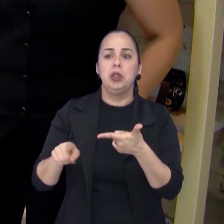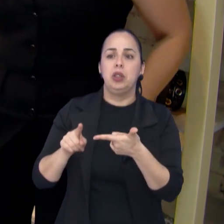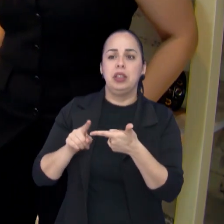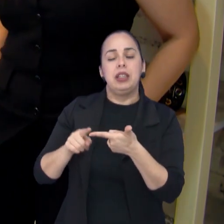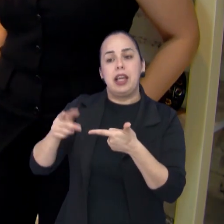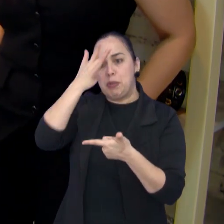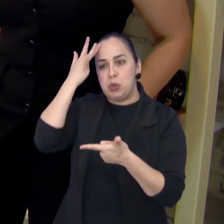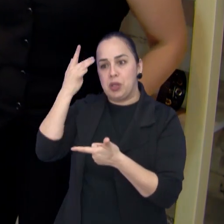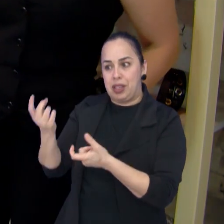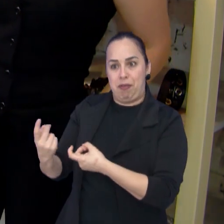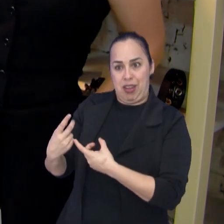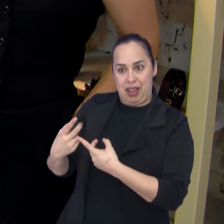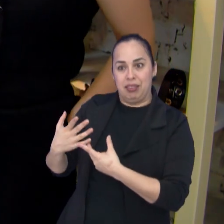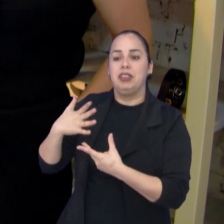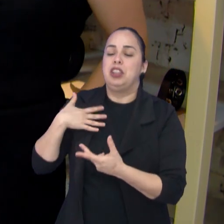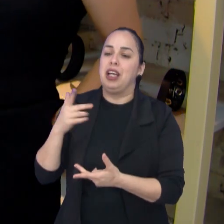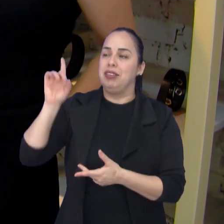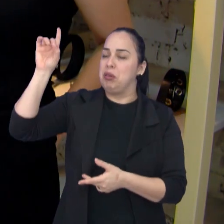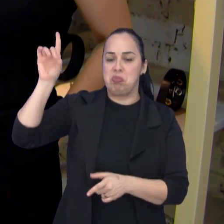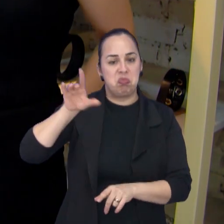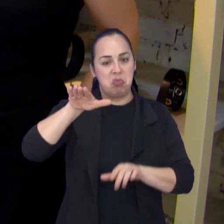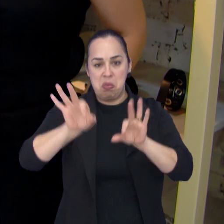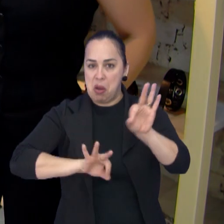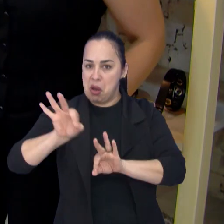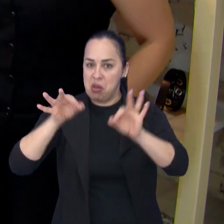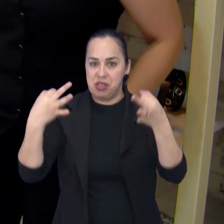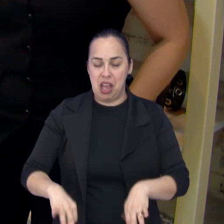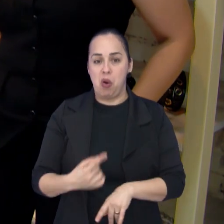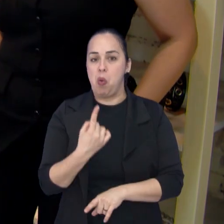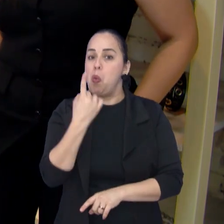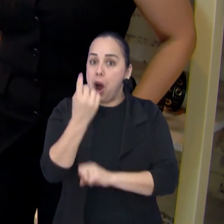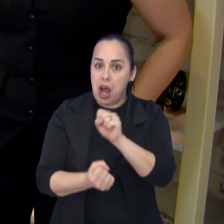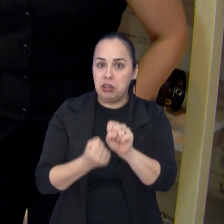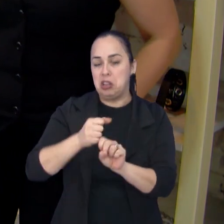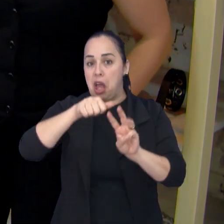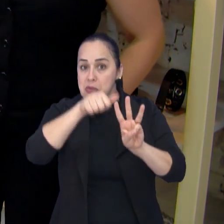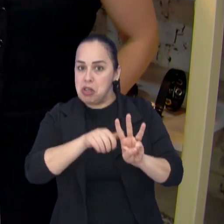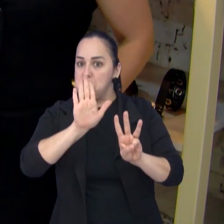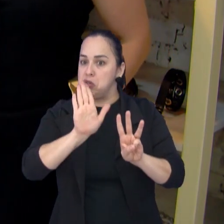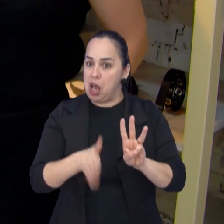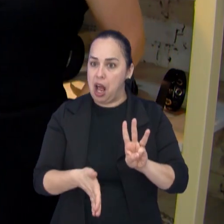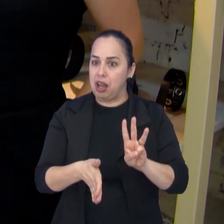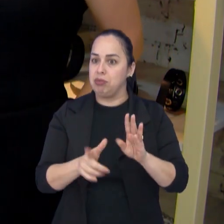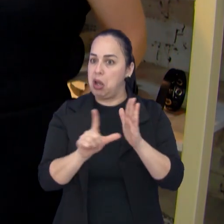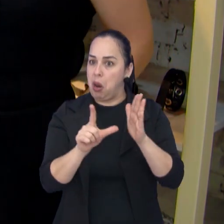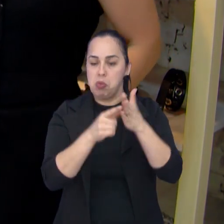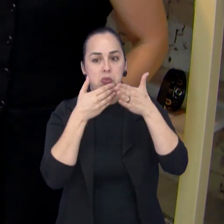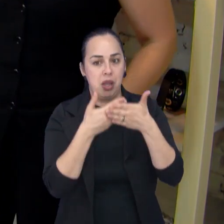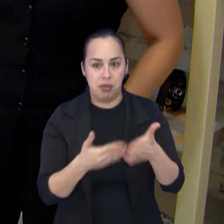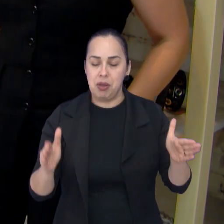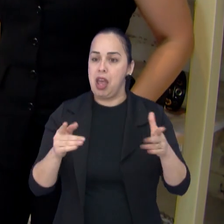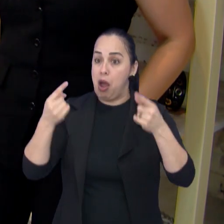fornecedores e Deus trouxe. E deu tudo certo. Faz 1 ano e 3 meses que eu tô com a loja. É